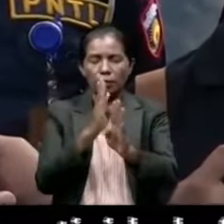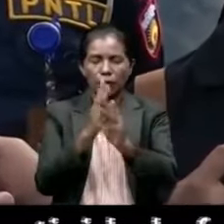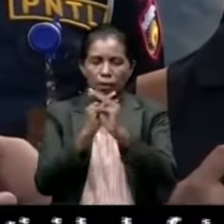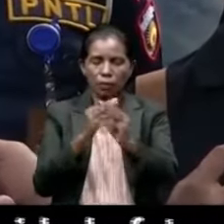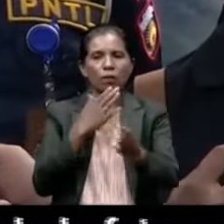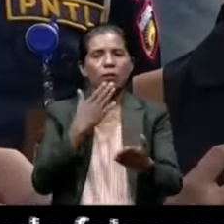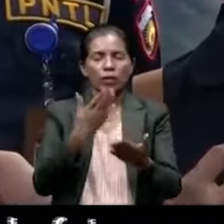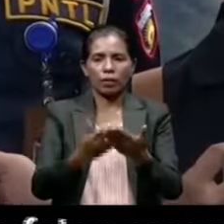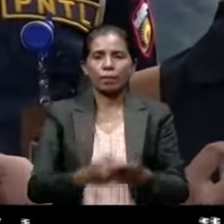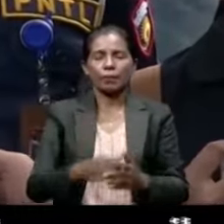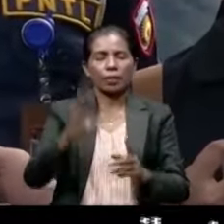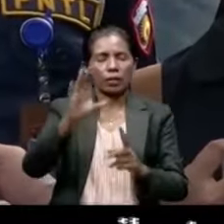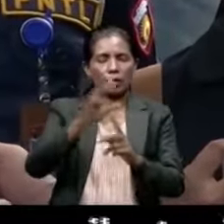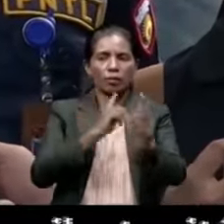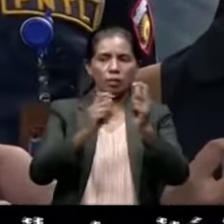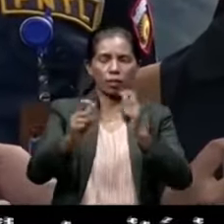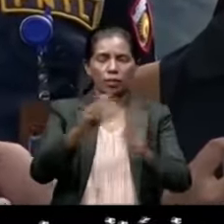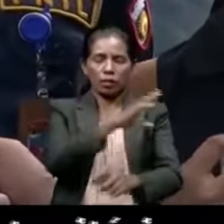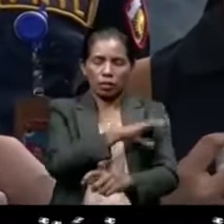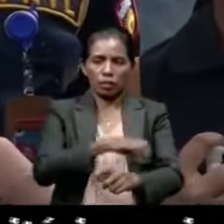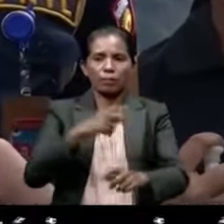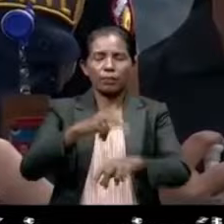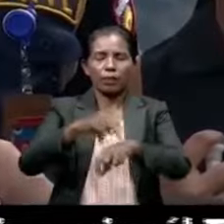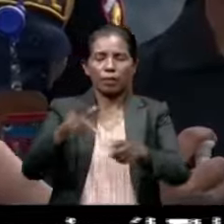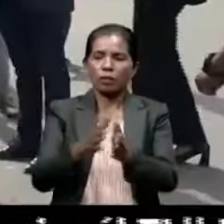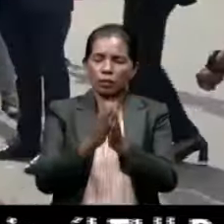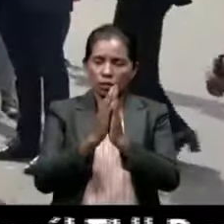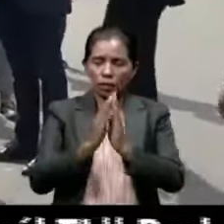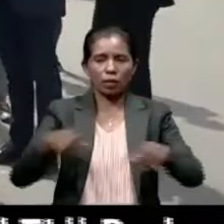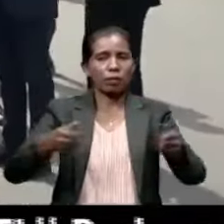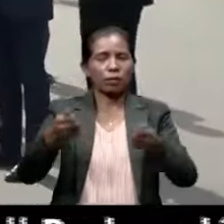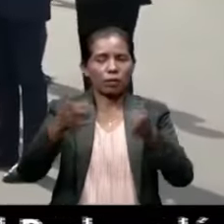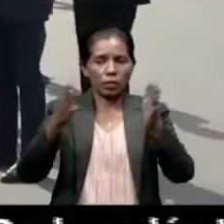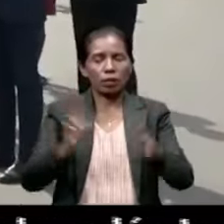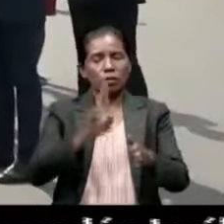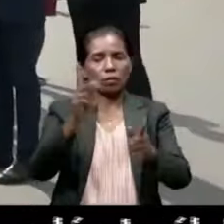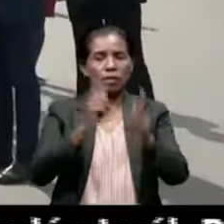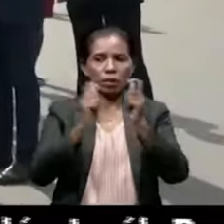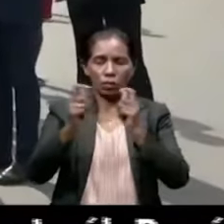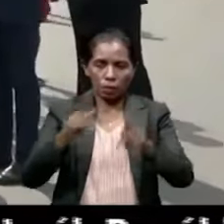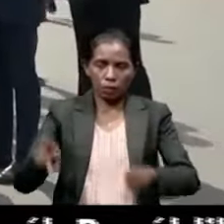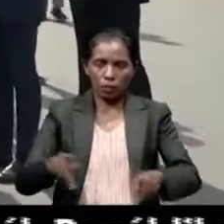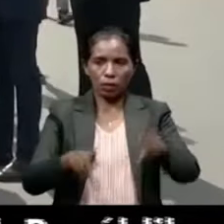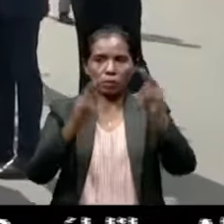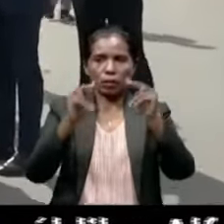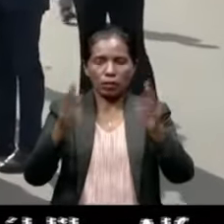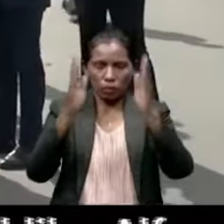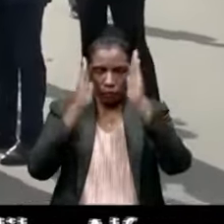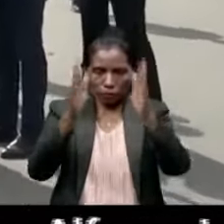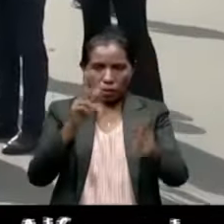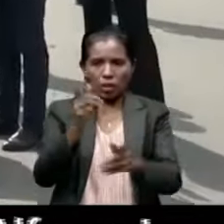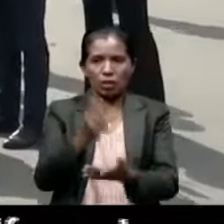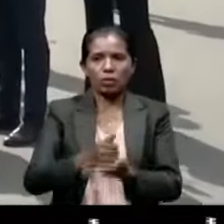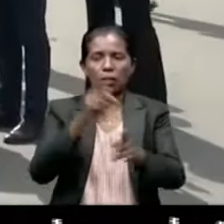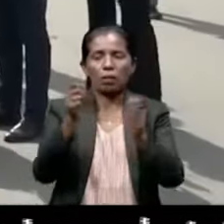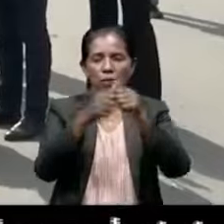digno. Sefe Trânsito Segurança Rodoviária Nacional Russo, motorista neve utiliza transporte público, precisa tal atenção para emo